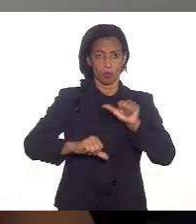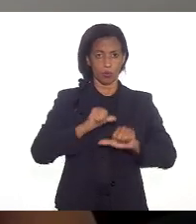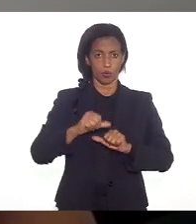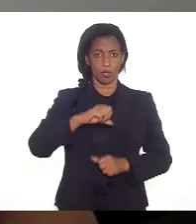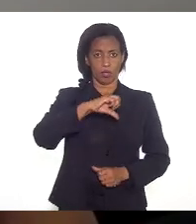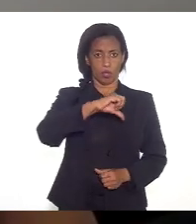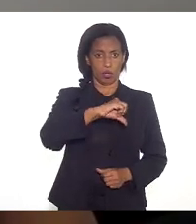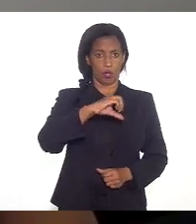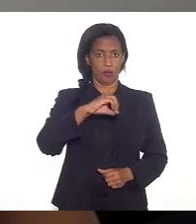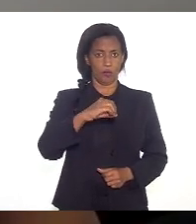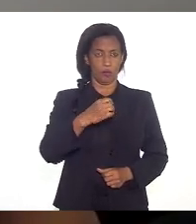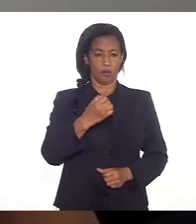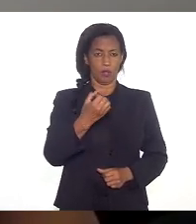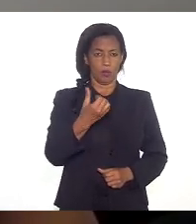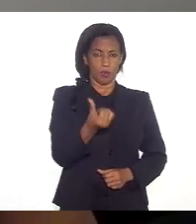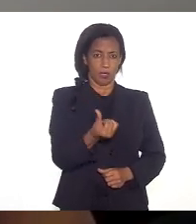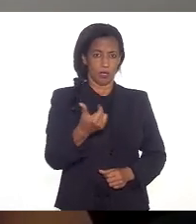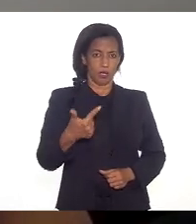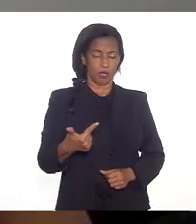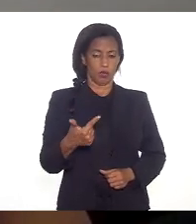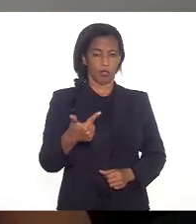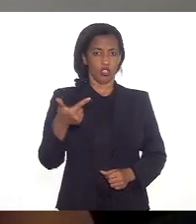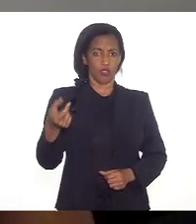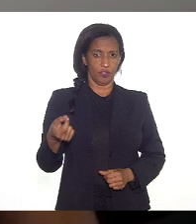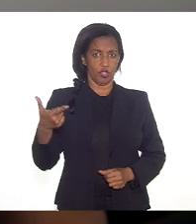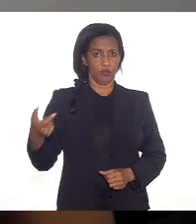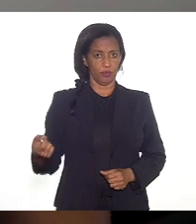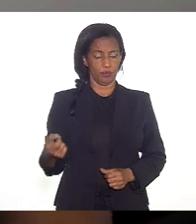9.062 de 22 de outubro de 2020.